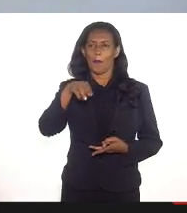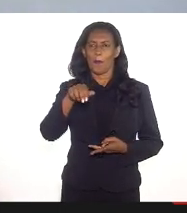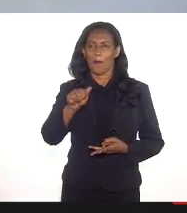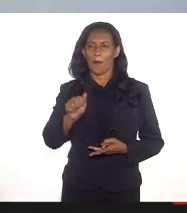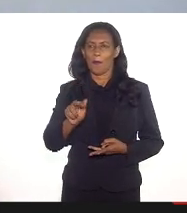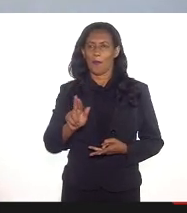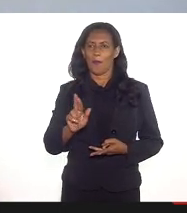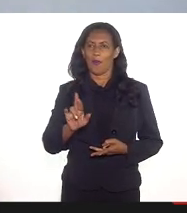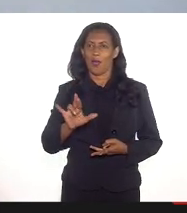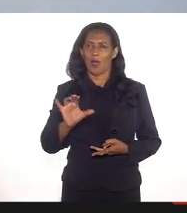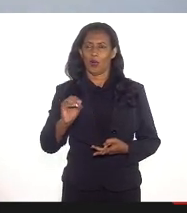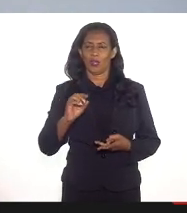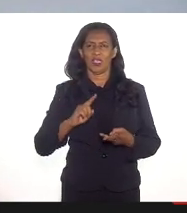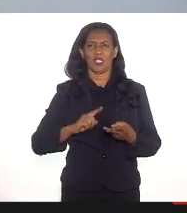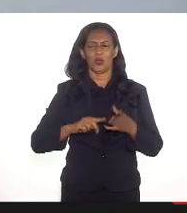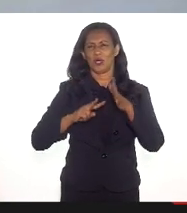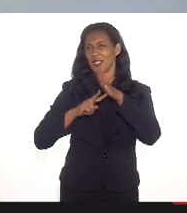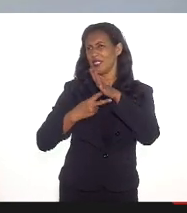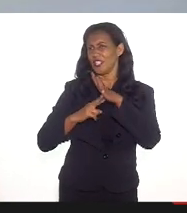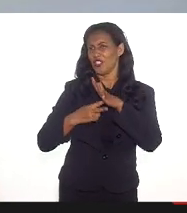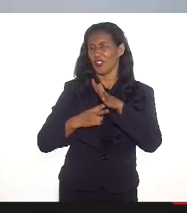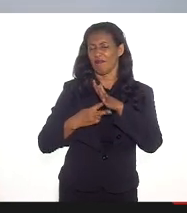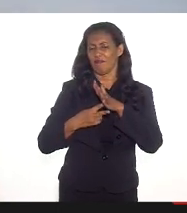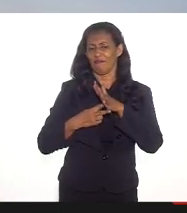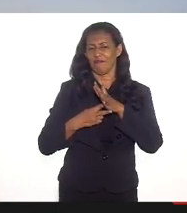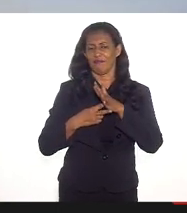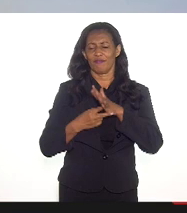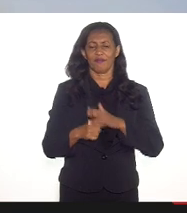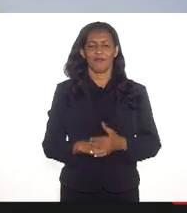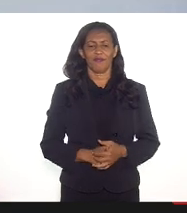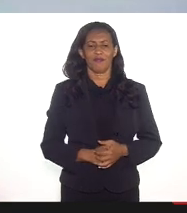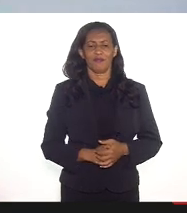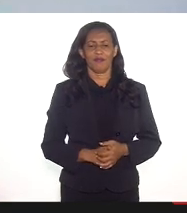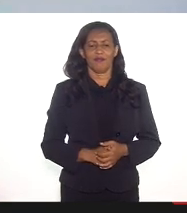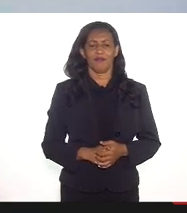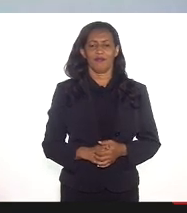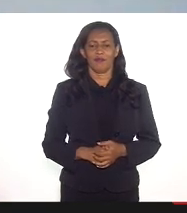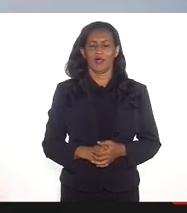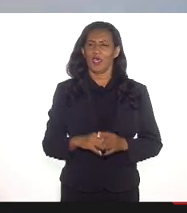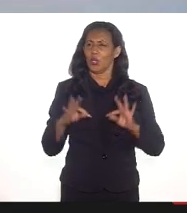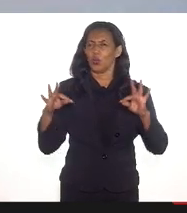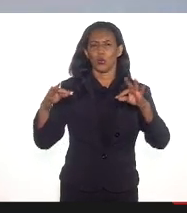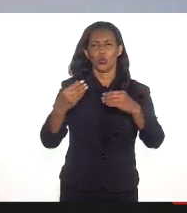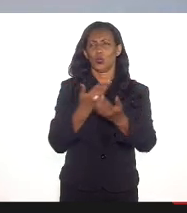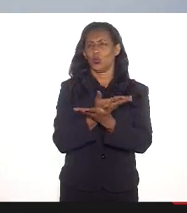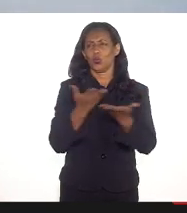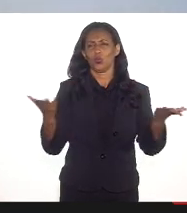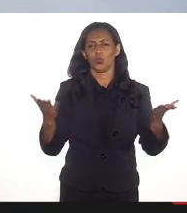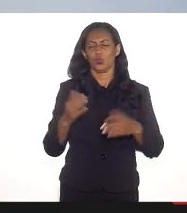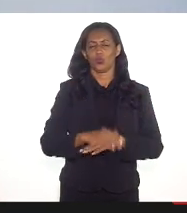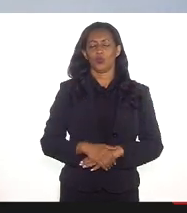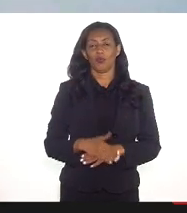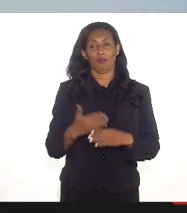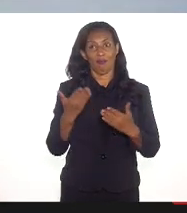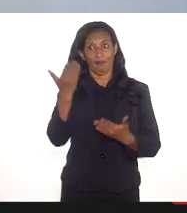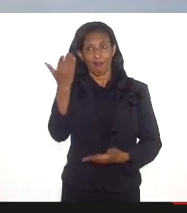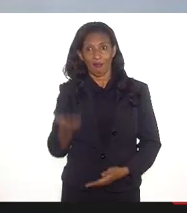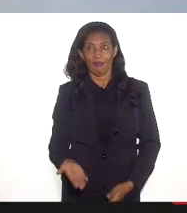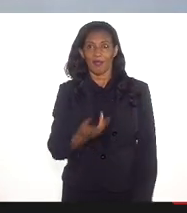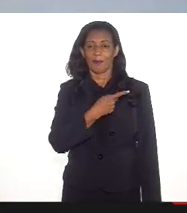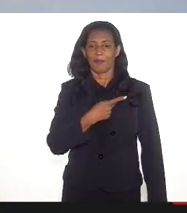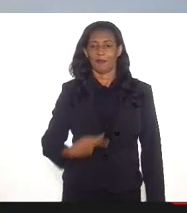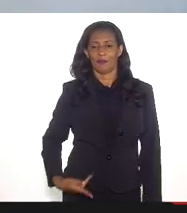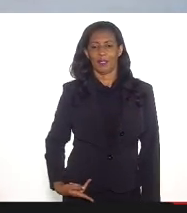Maurício, sindicato, o nosso querido da Andes e tudo mais, né? E o nosso presidente,